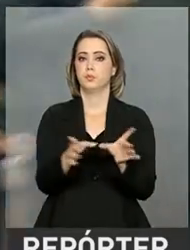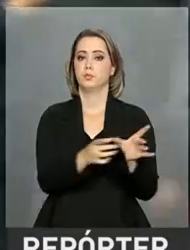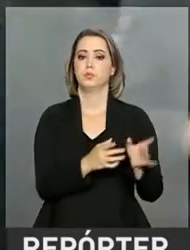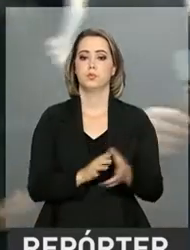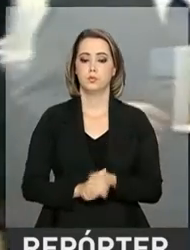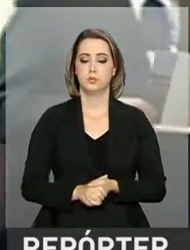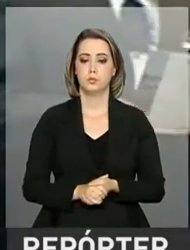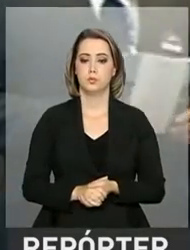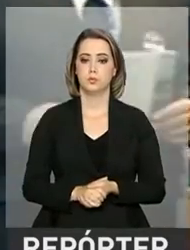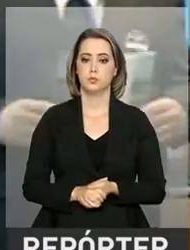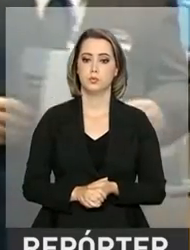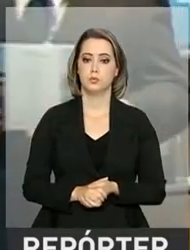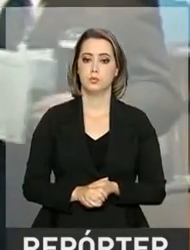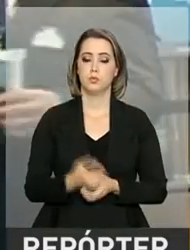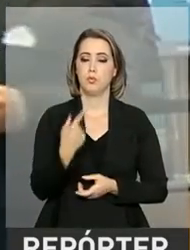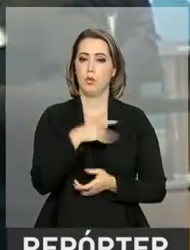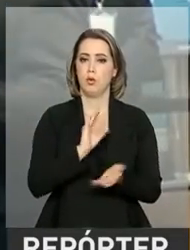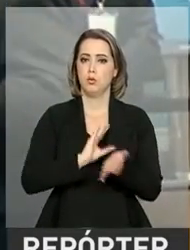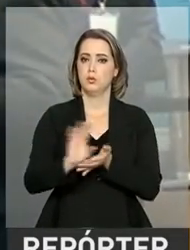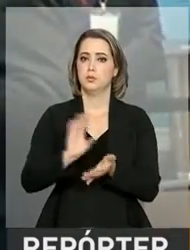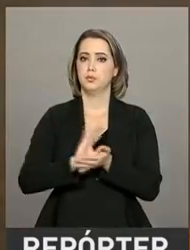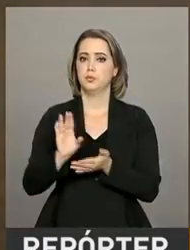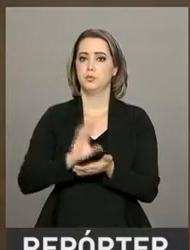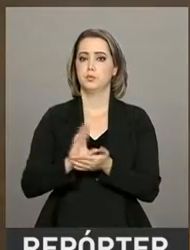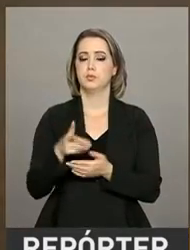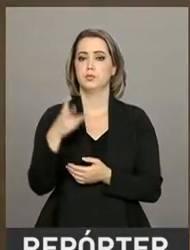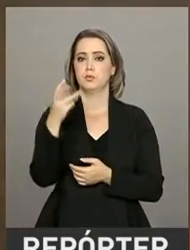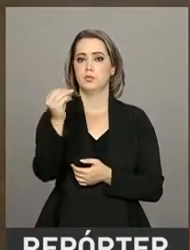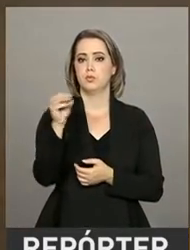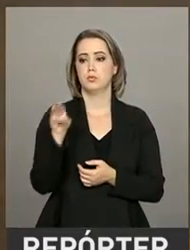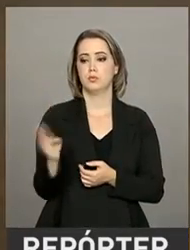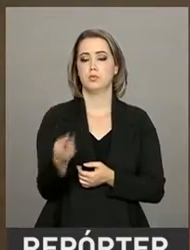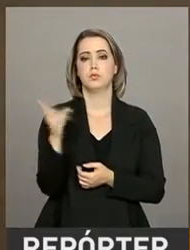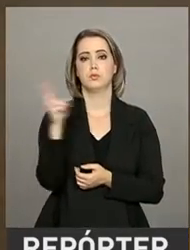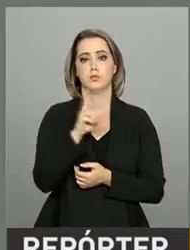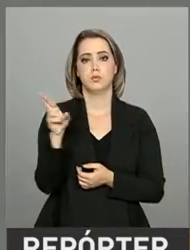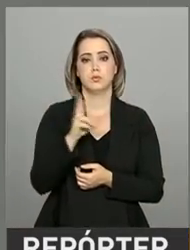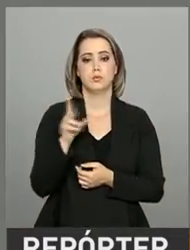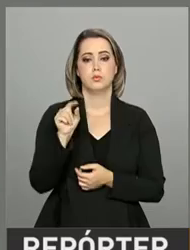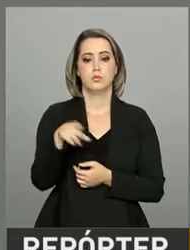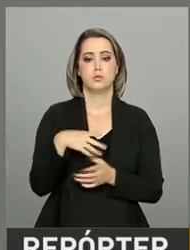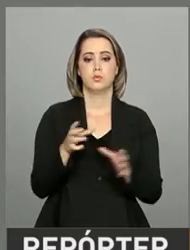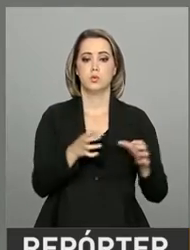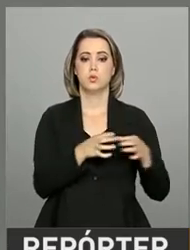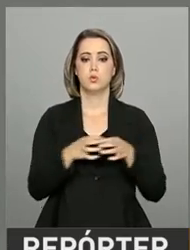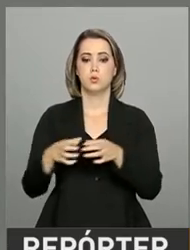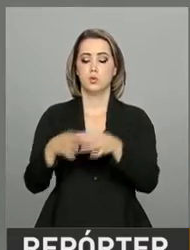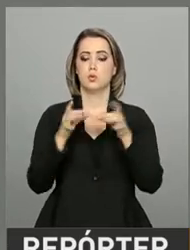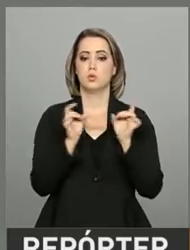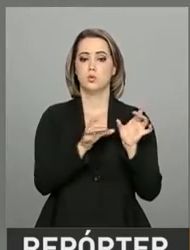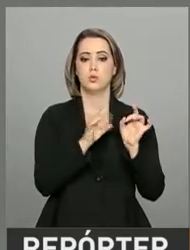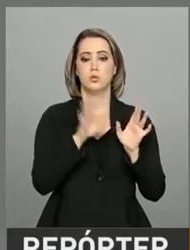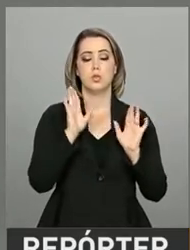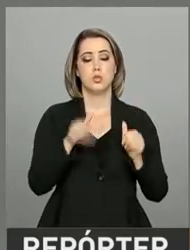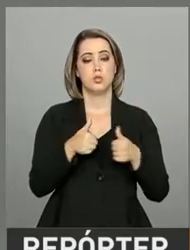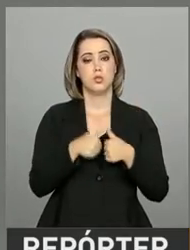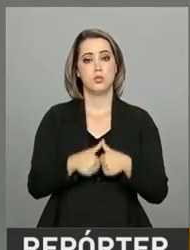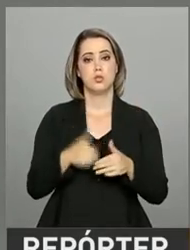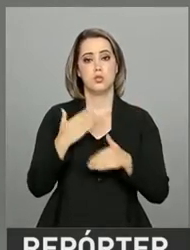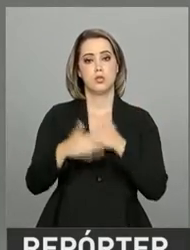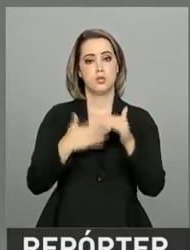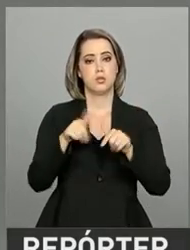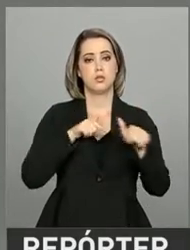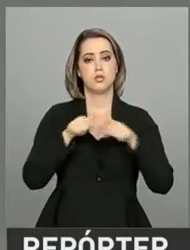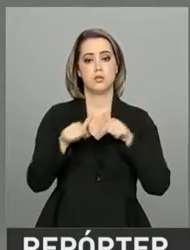os investimentos previstos são de quase 30 milhões de reais as áreas concedidas já estão em operação e